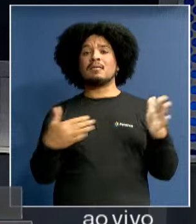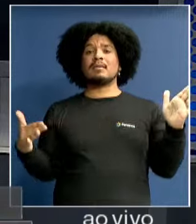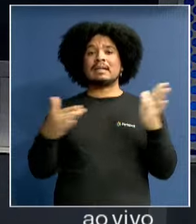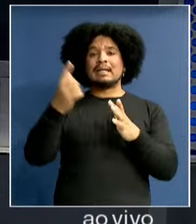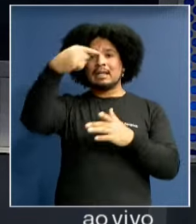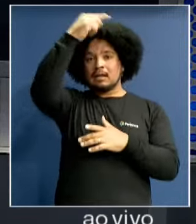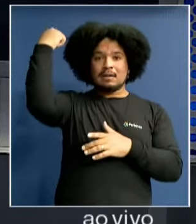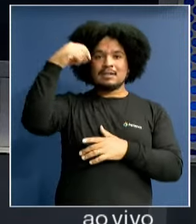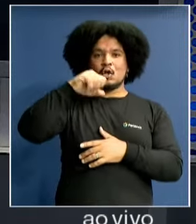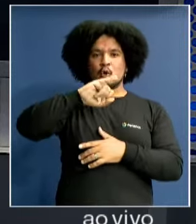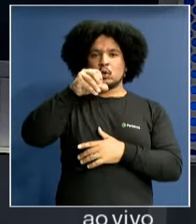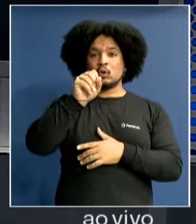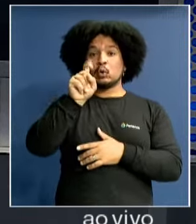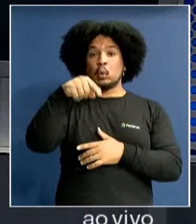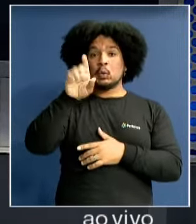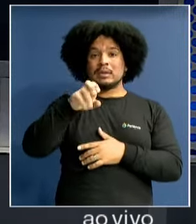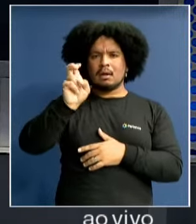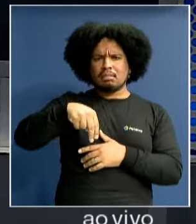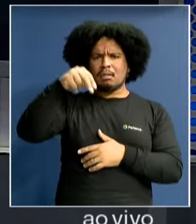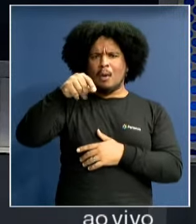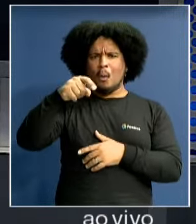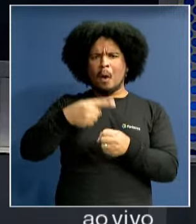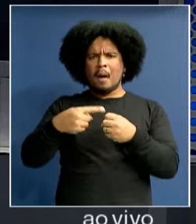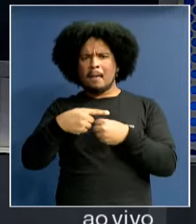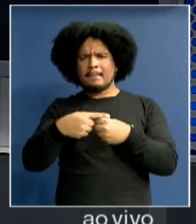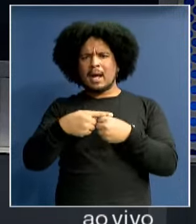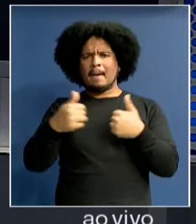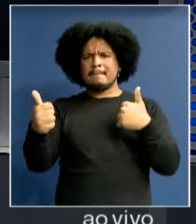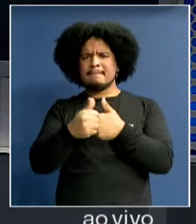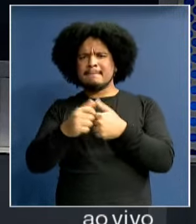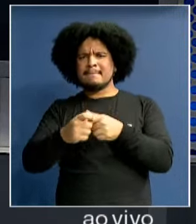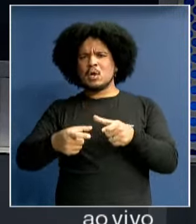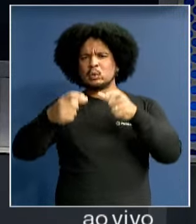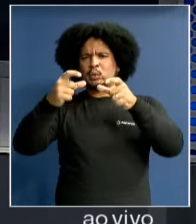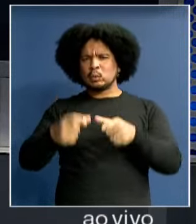Norte, cidade que fica do outro lado do canal de escoamento da Lagoa dos Patos.